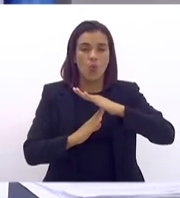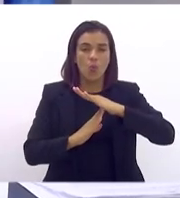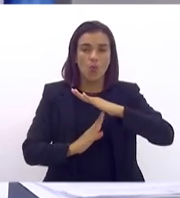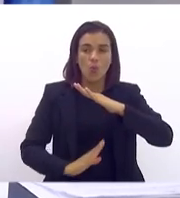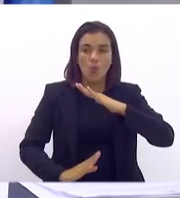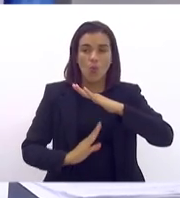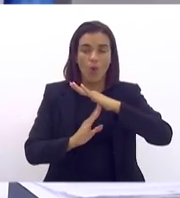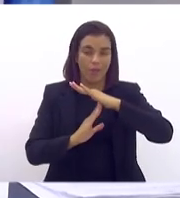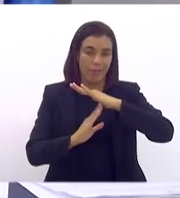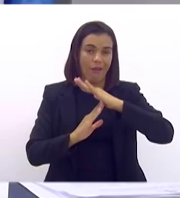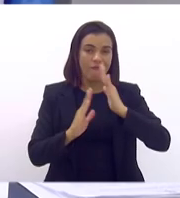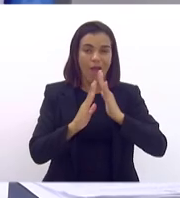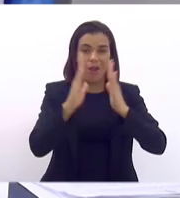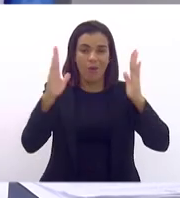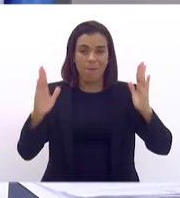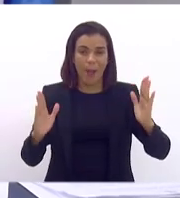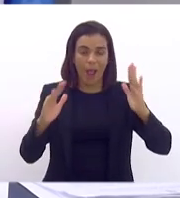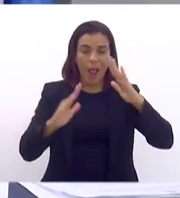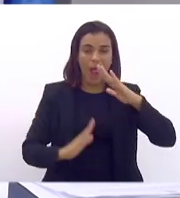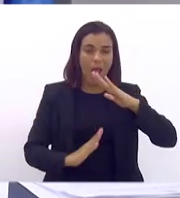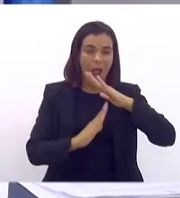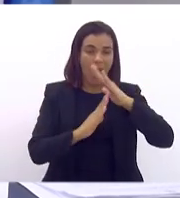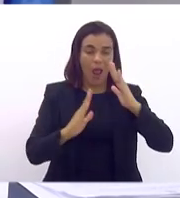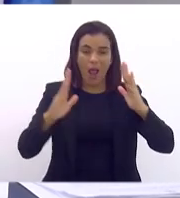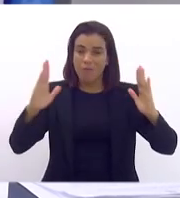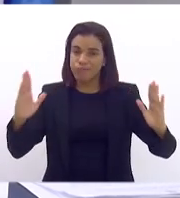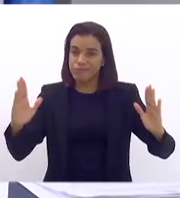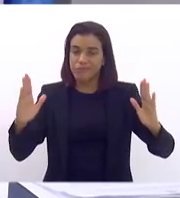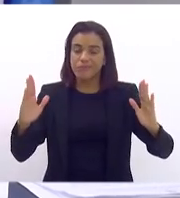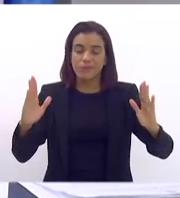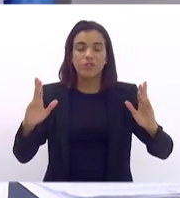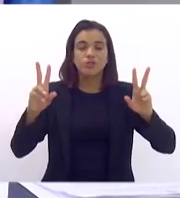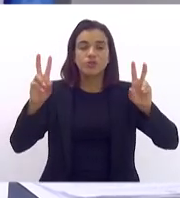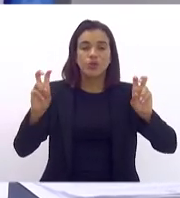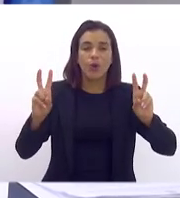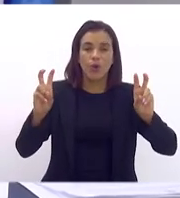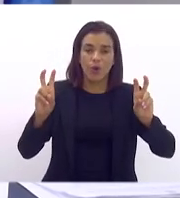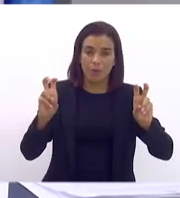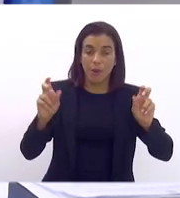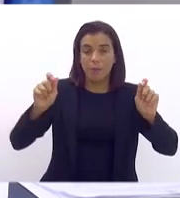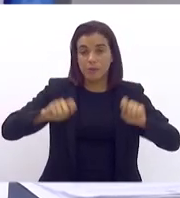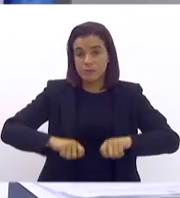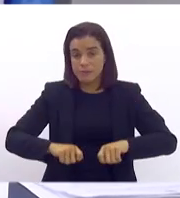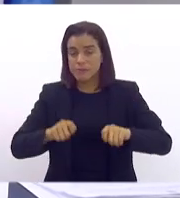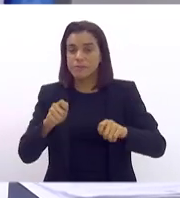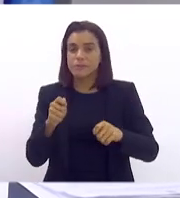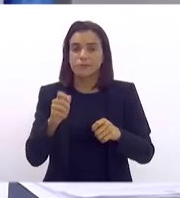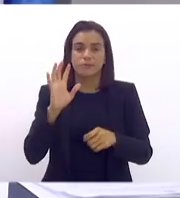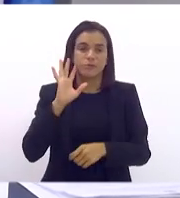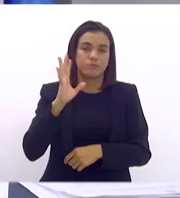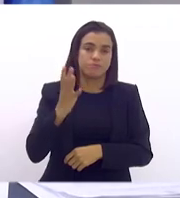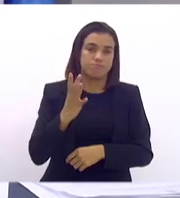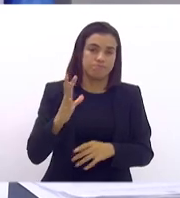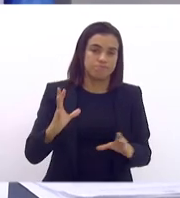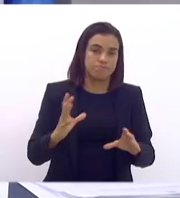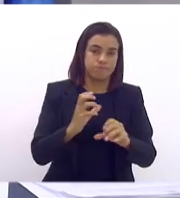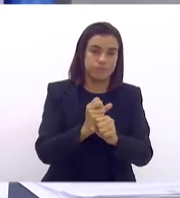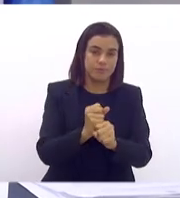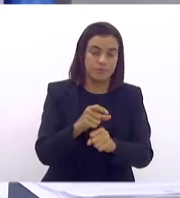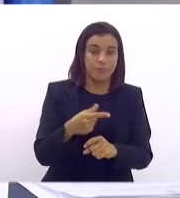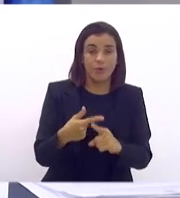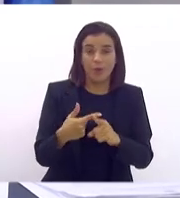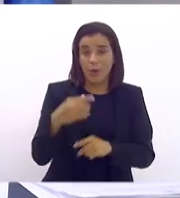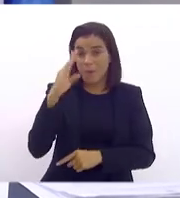um abismo, né? Importante no que seria a possibilidade de conclusões, já que o